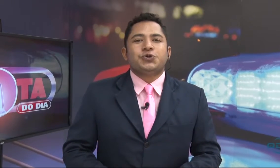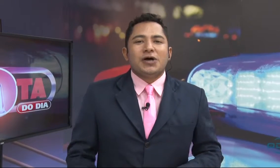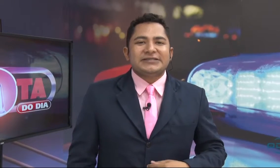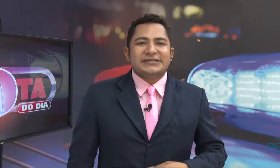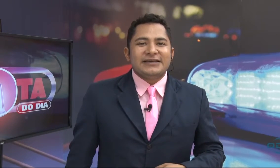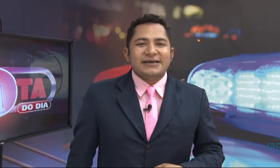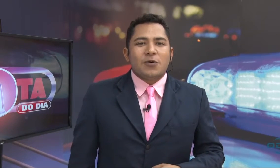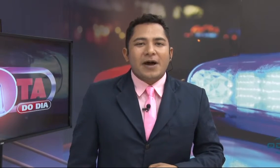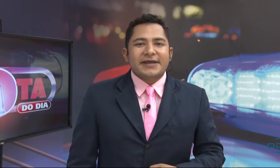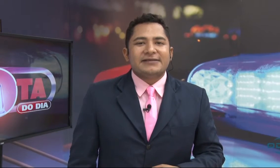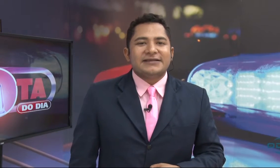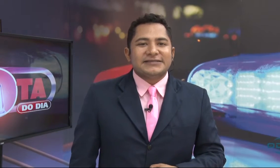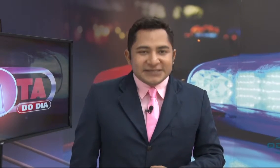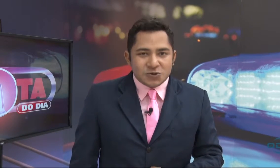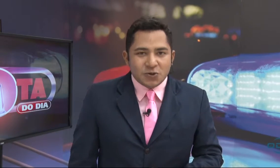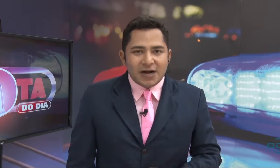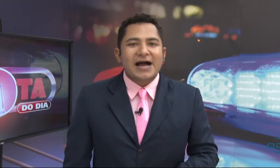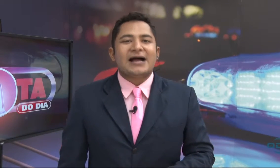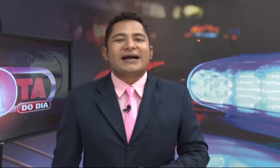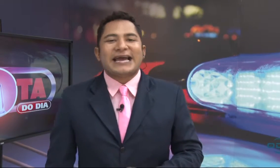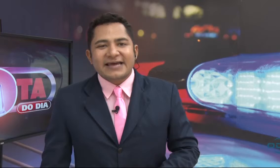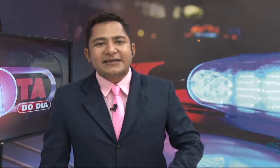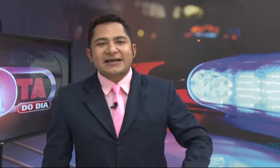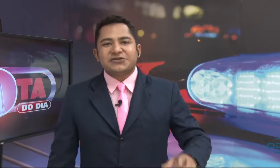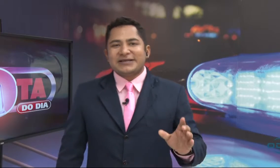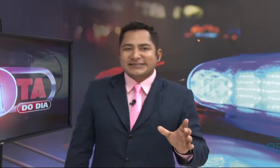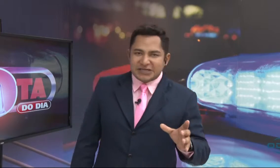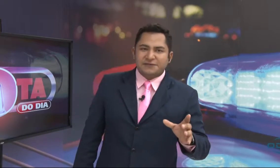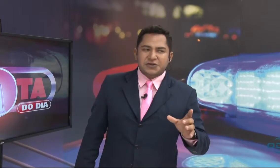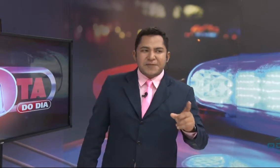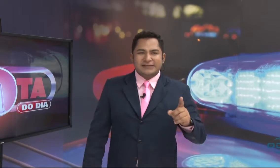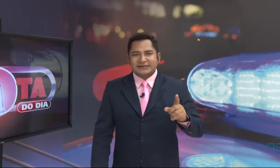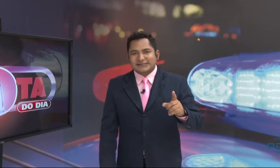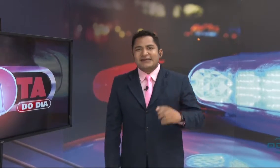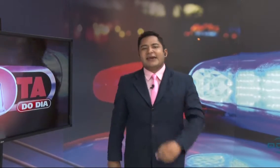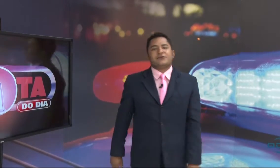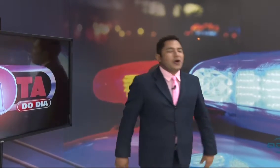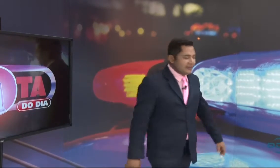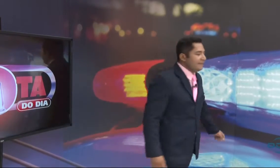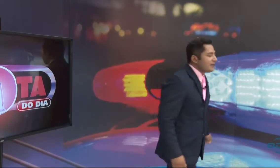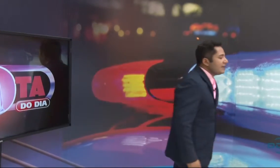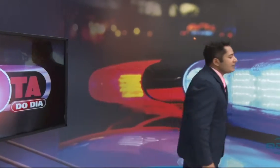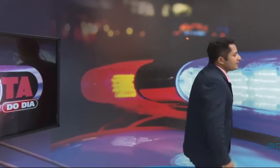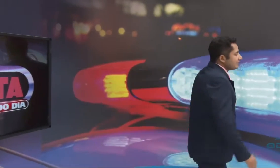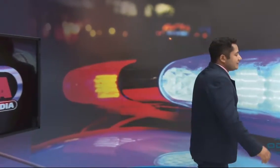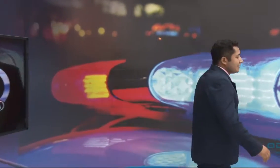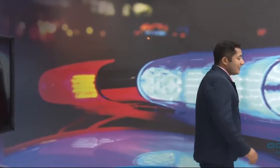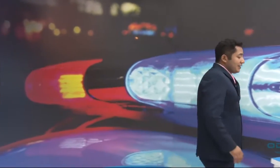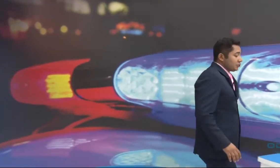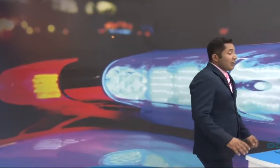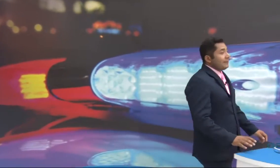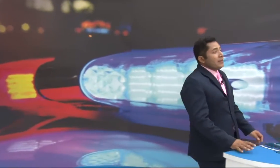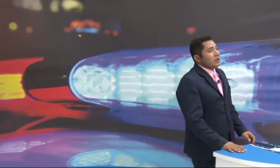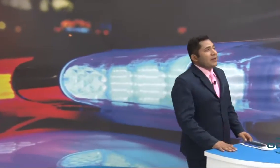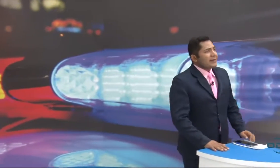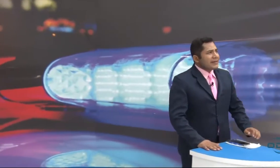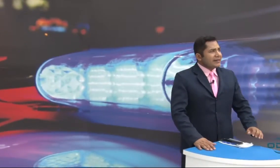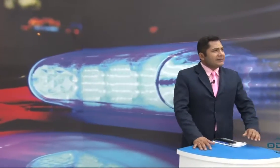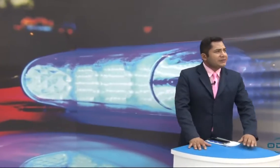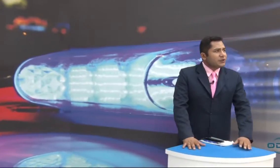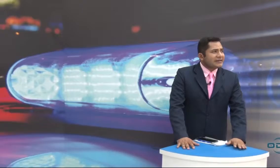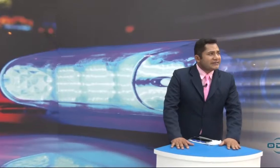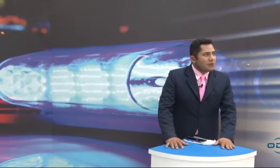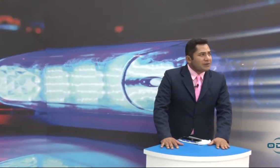Até as 12h45, a realidade da Selva de Pedra sem retoque. Sem maquiagem. Olha, eu quero